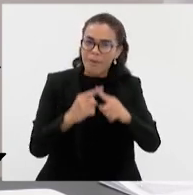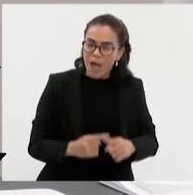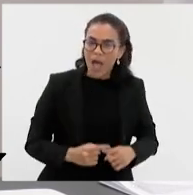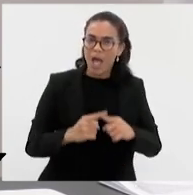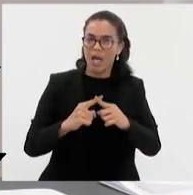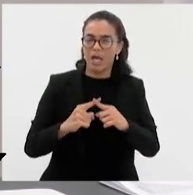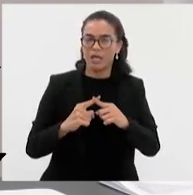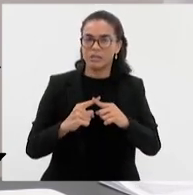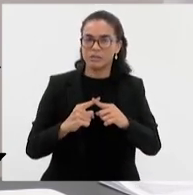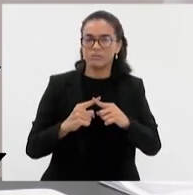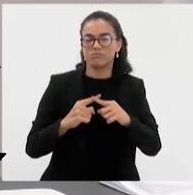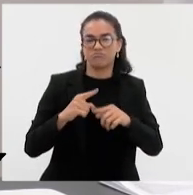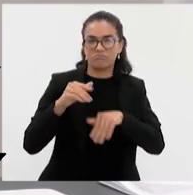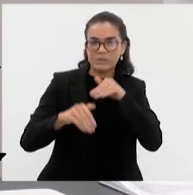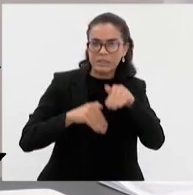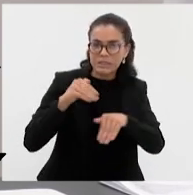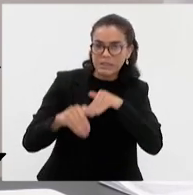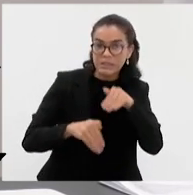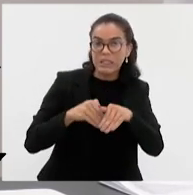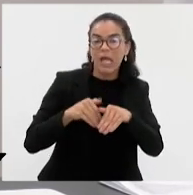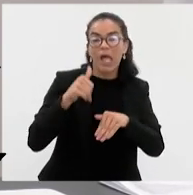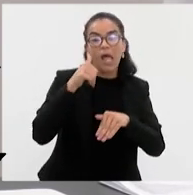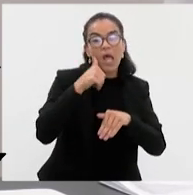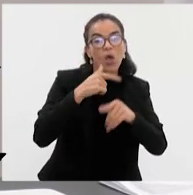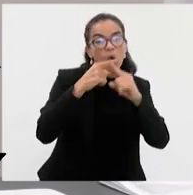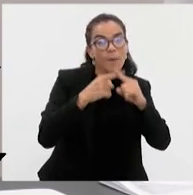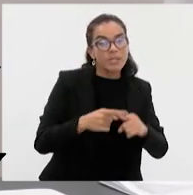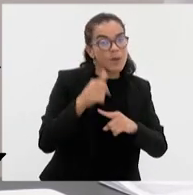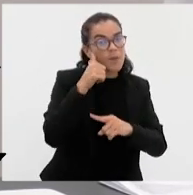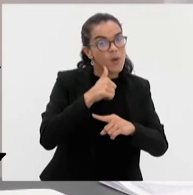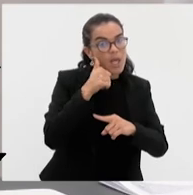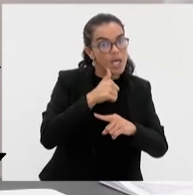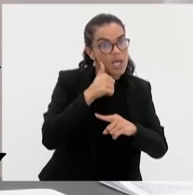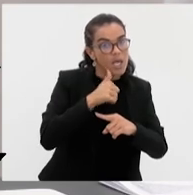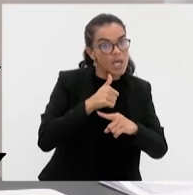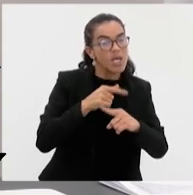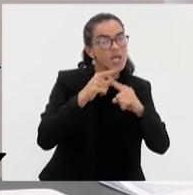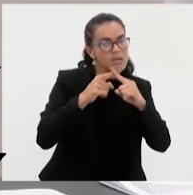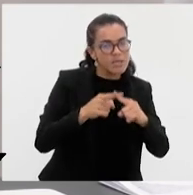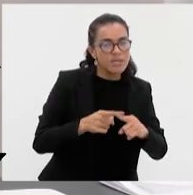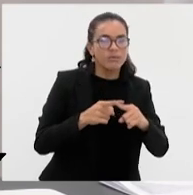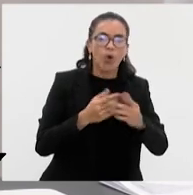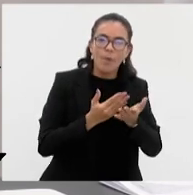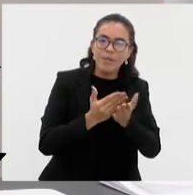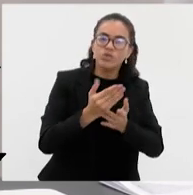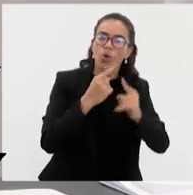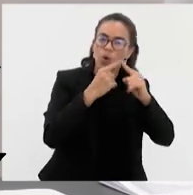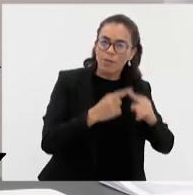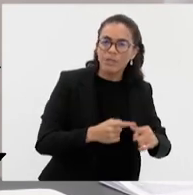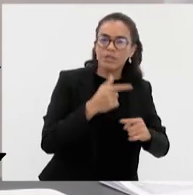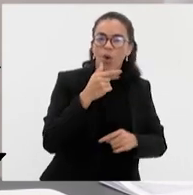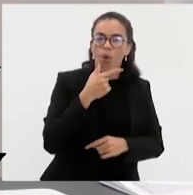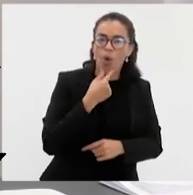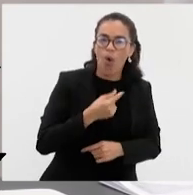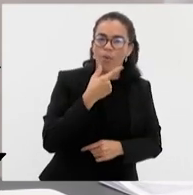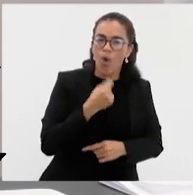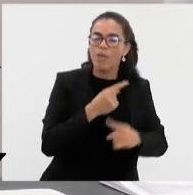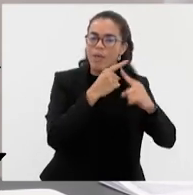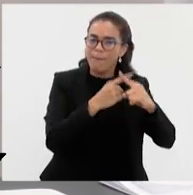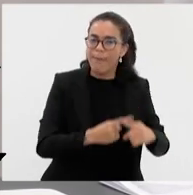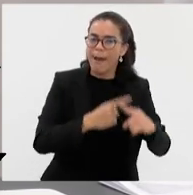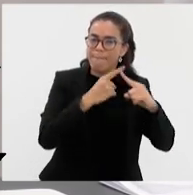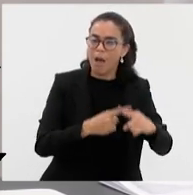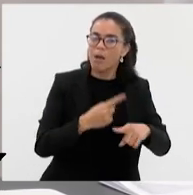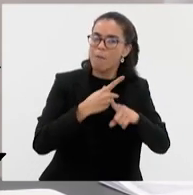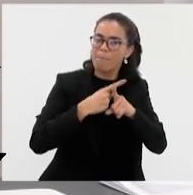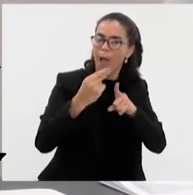competições na modalidade feminina. Inicialmente disputava as competições masculinas, tinha algum